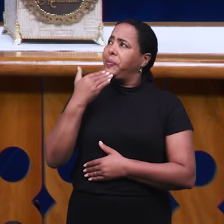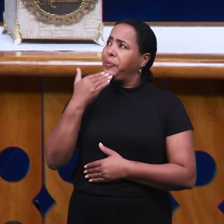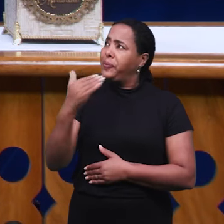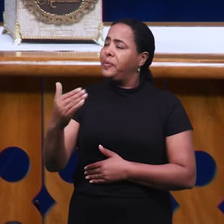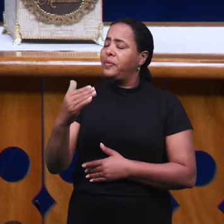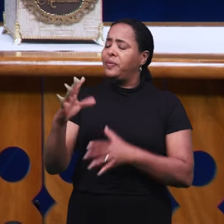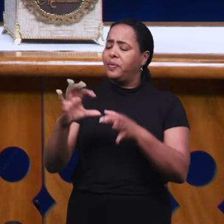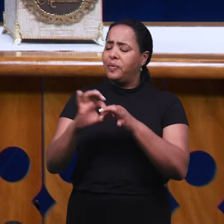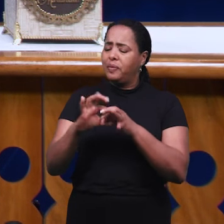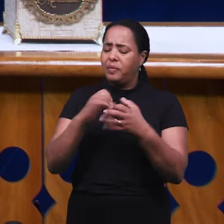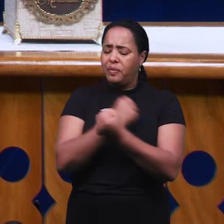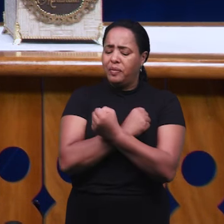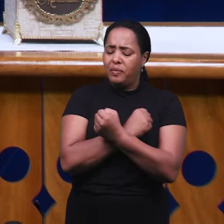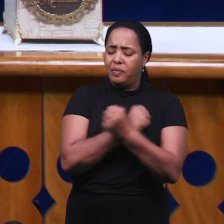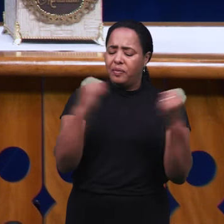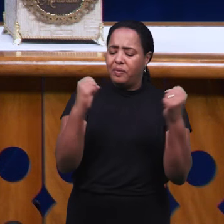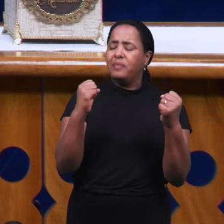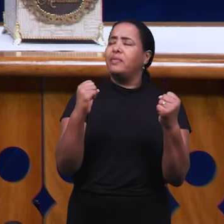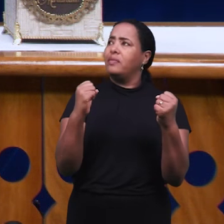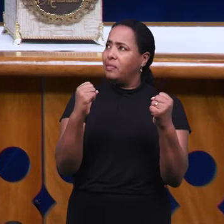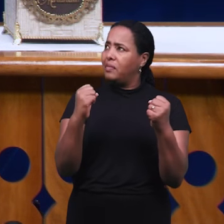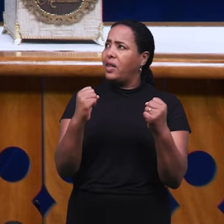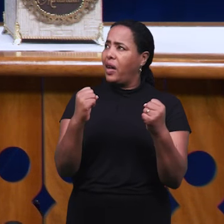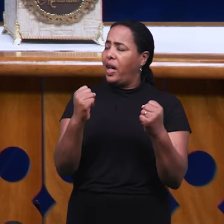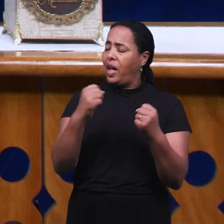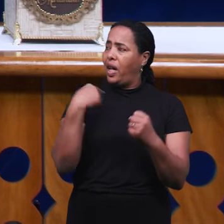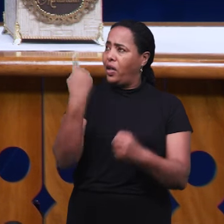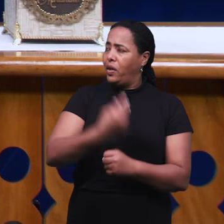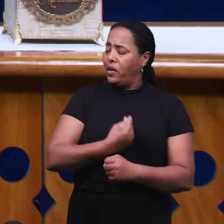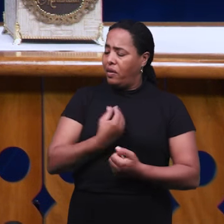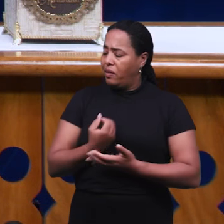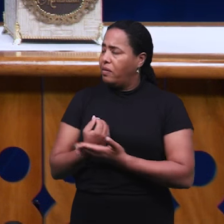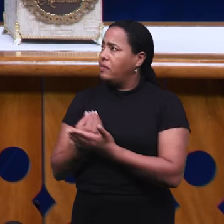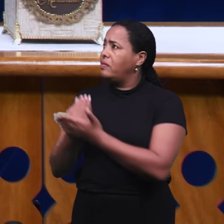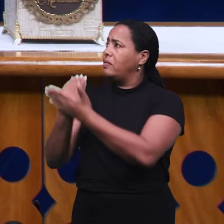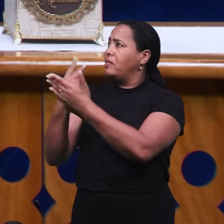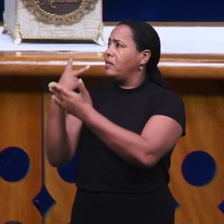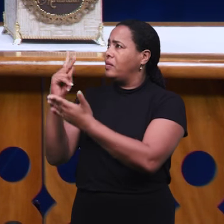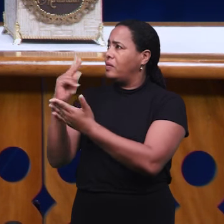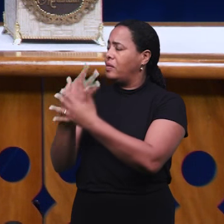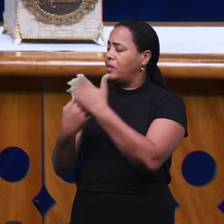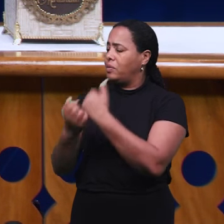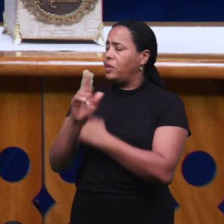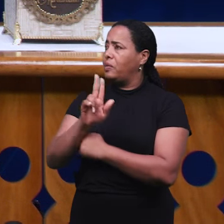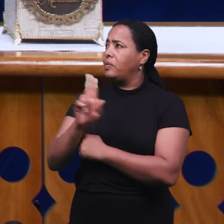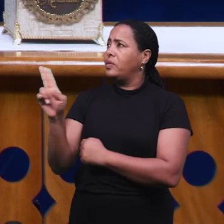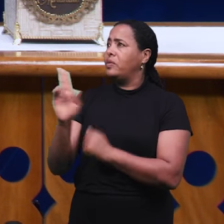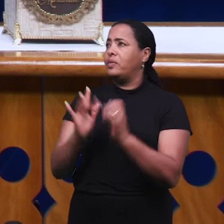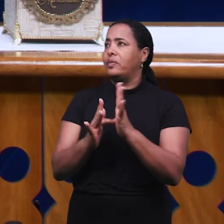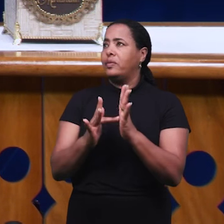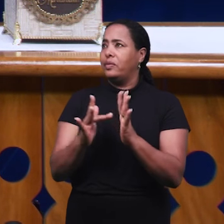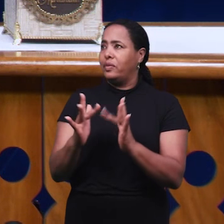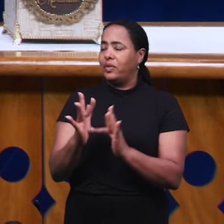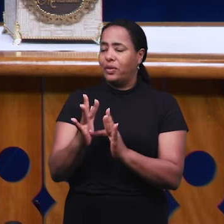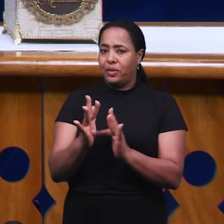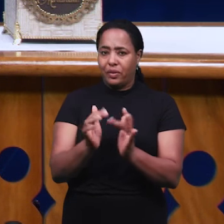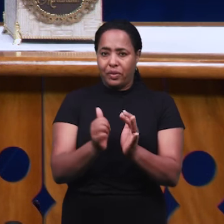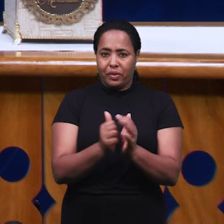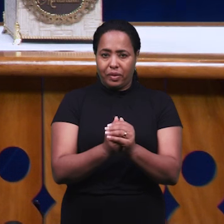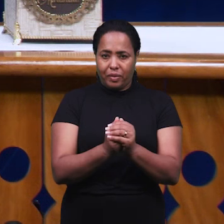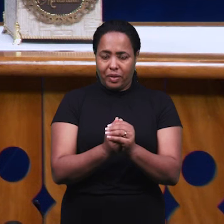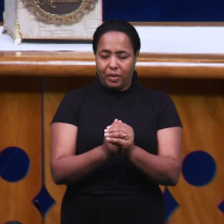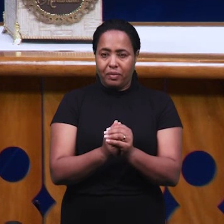a libertação e nos colocamos nas Tuas mãos, Senhor, em nome de Jesus.